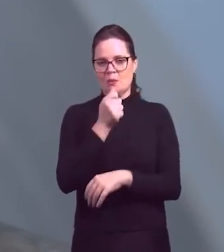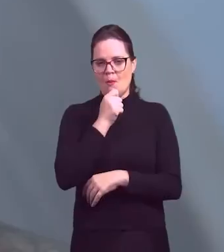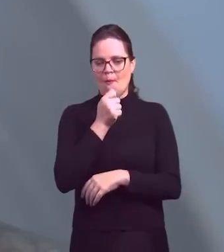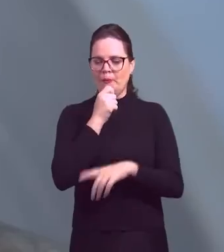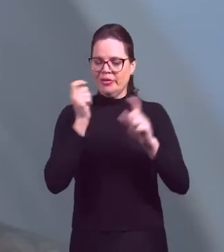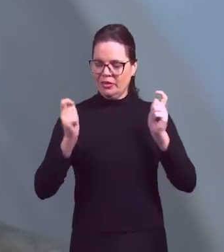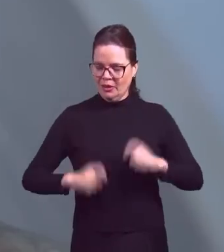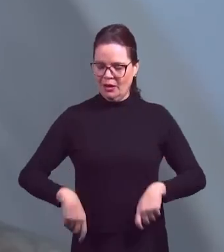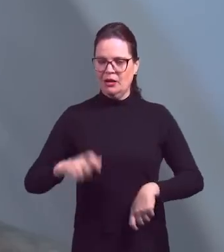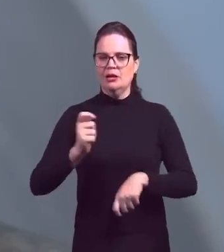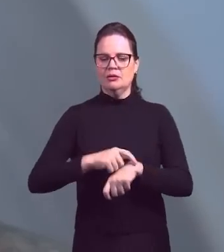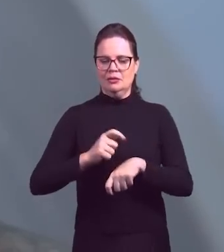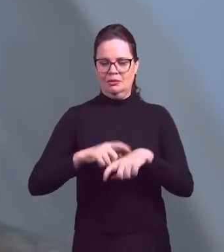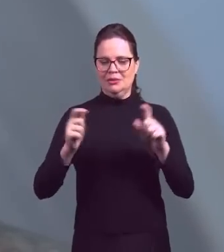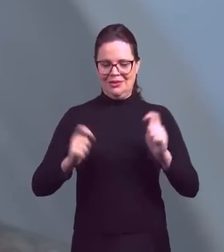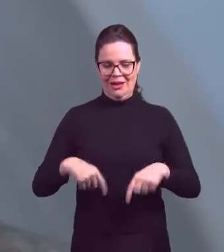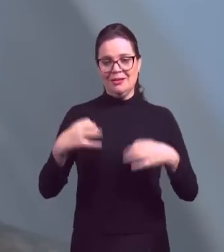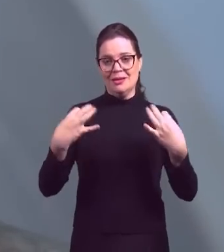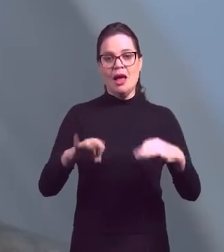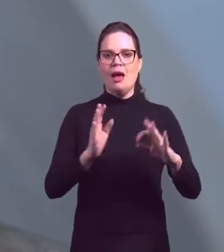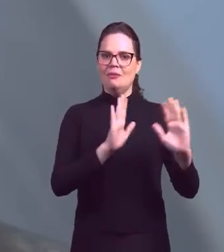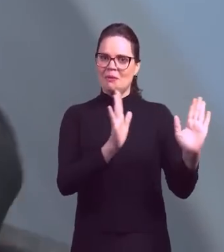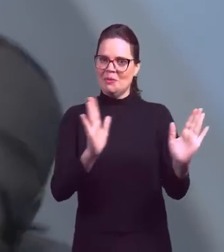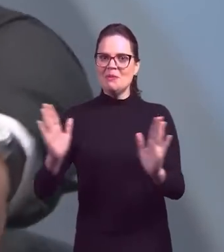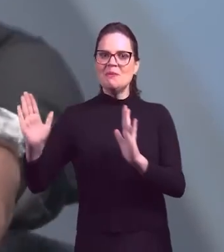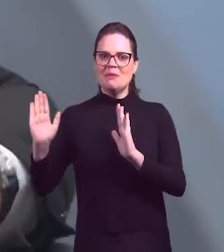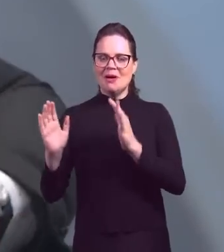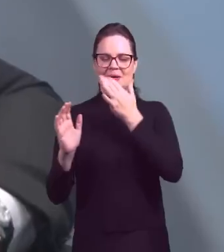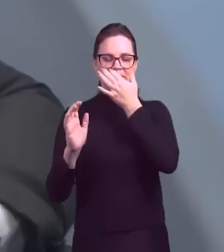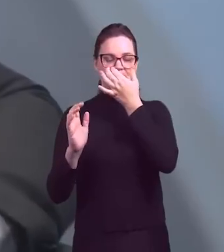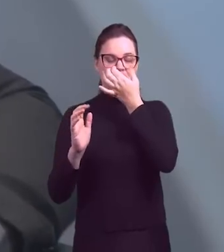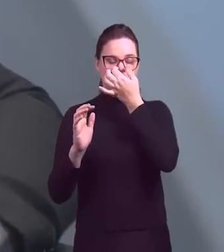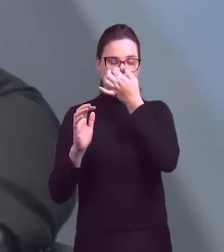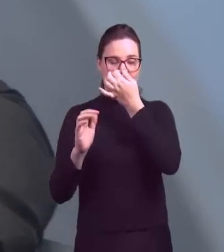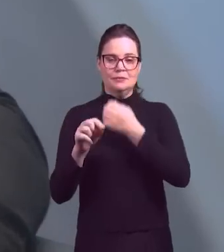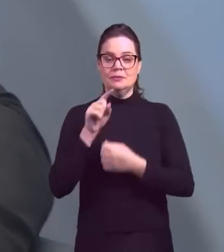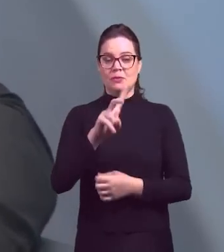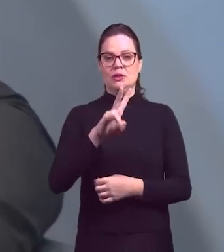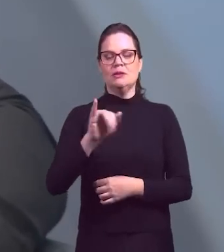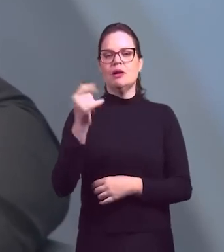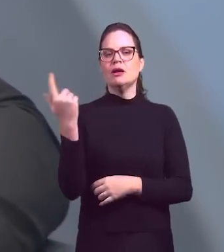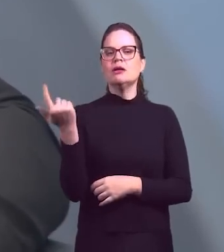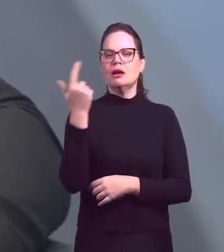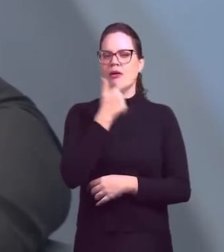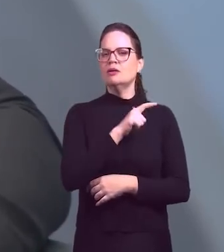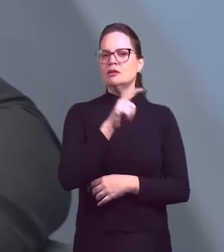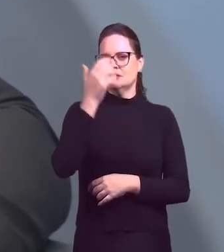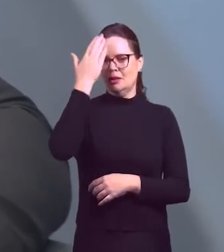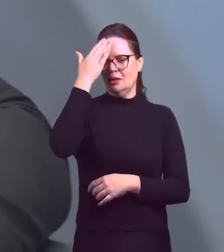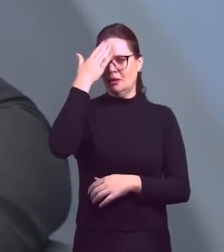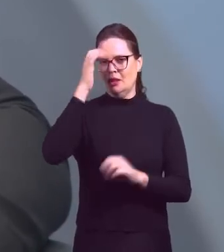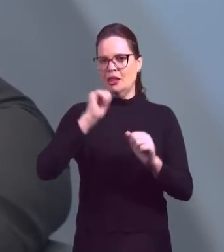dá tempo ainda? Dá para assistir, né, pastor? É uma sequência, né? É uma sequência. Você vai conseguir